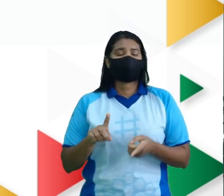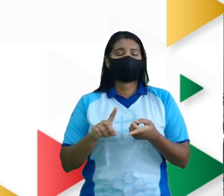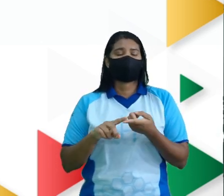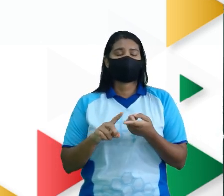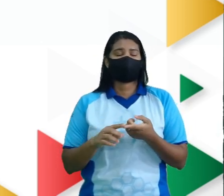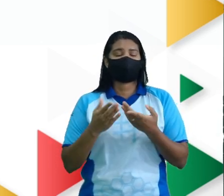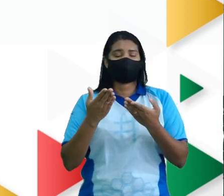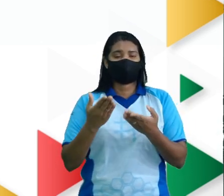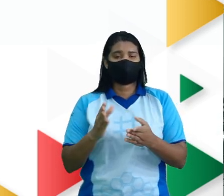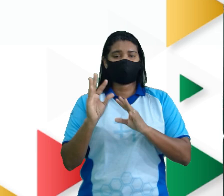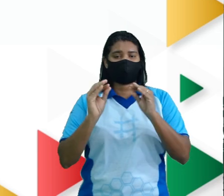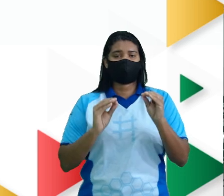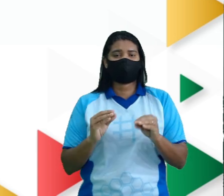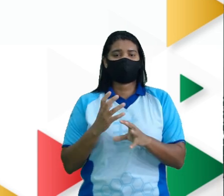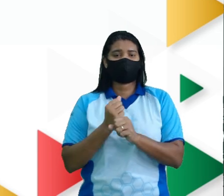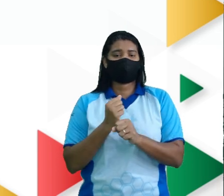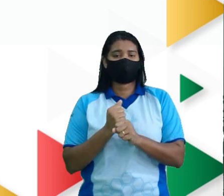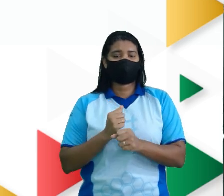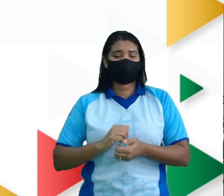você tirou